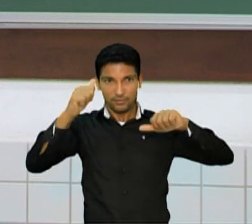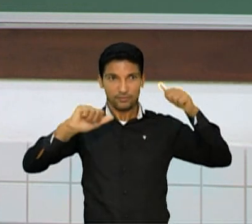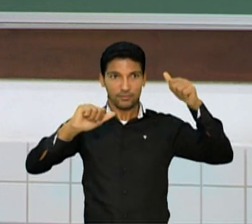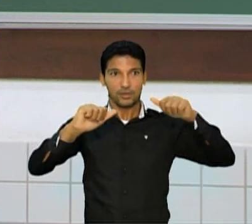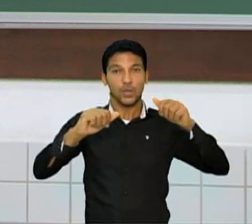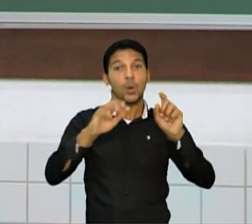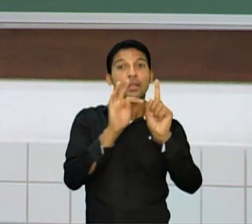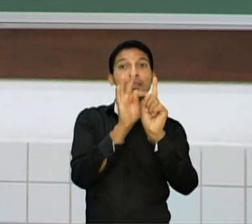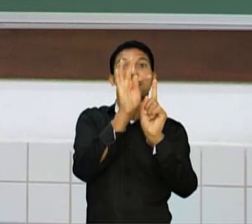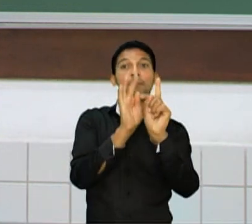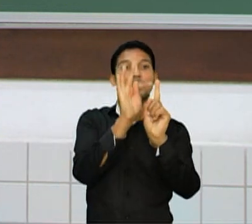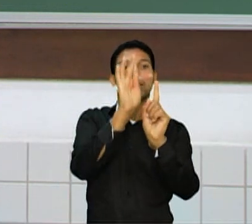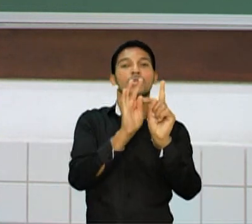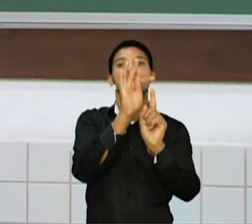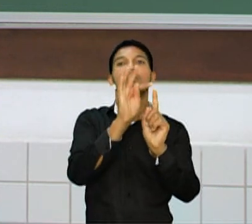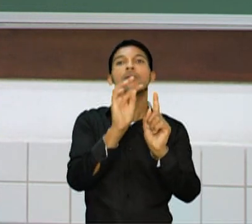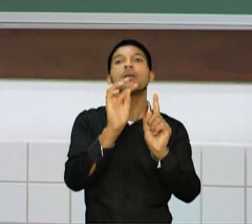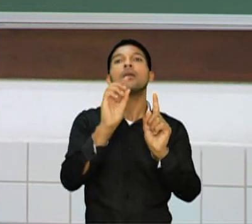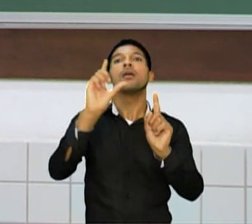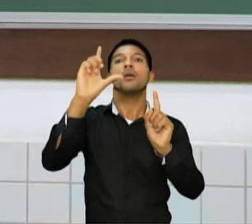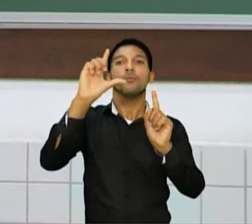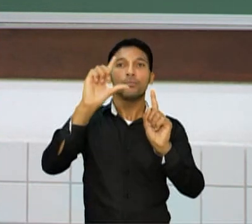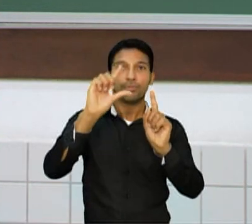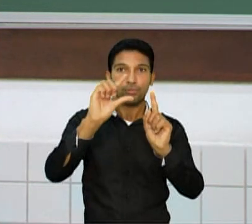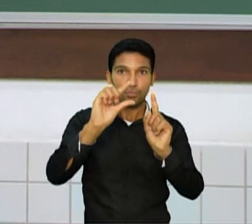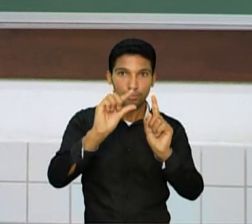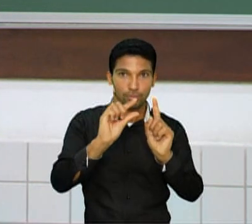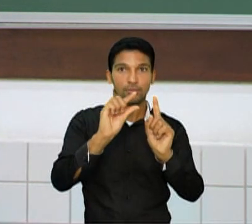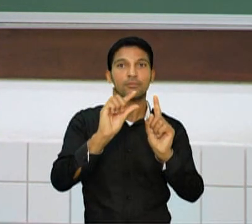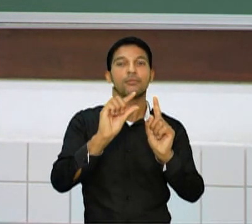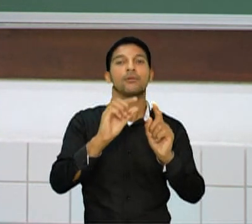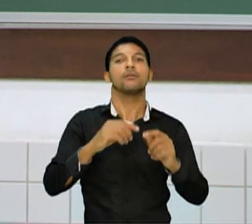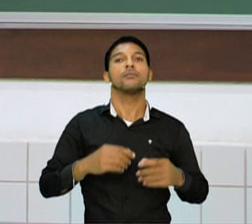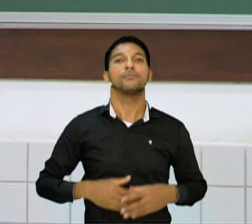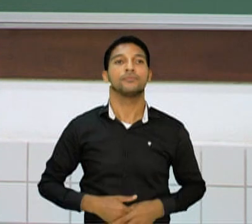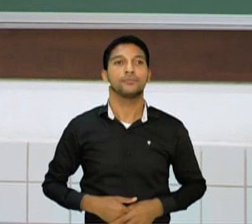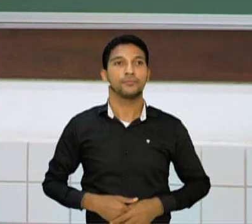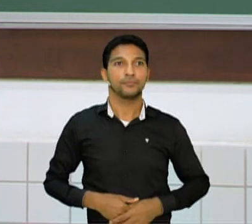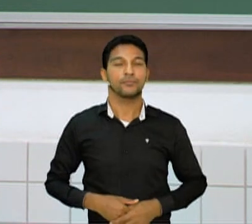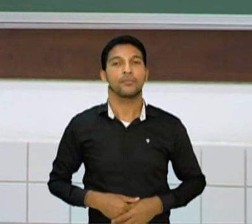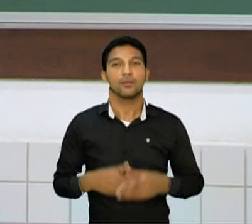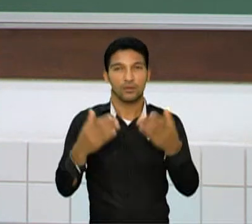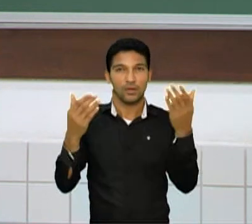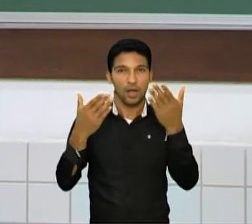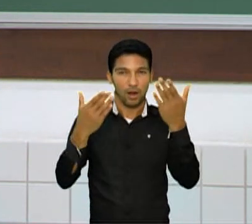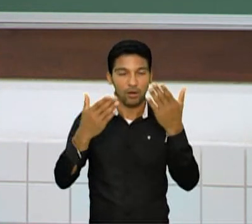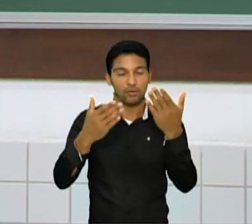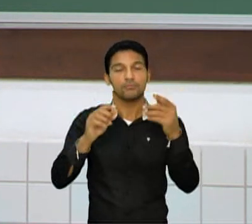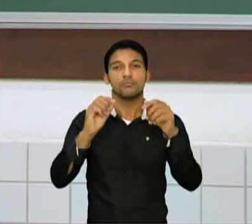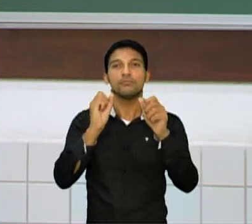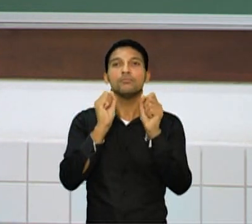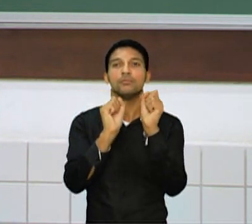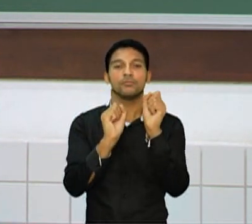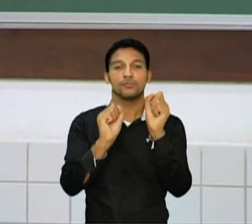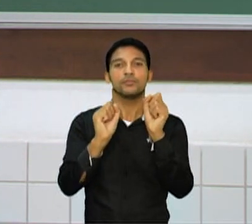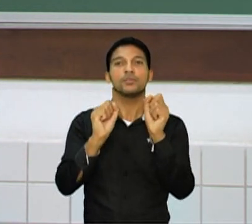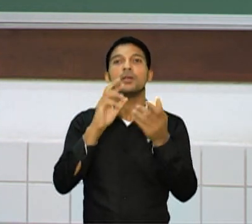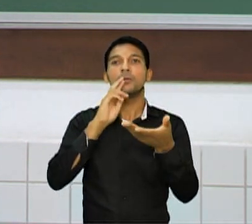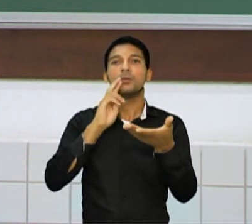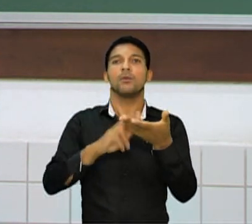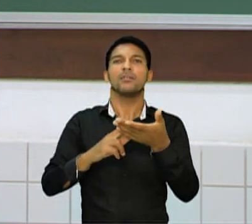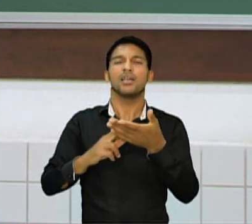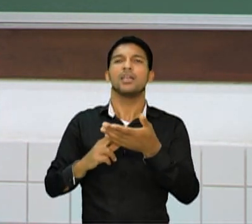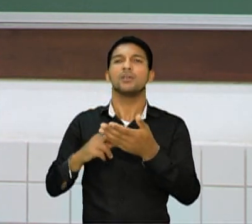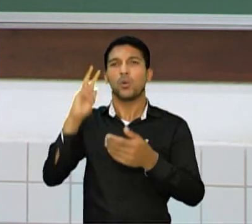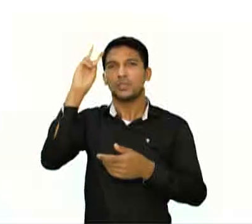aqui, onde houve essa diminuição acentuada da temperatura. Aí, nós podemos fazer um resgate histórico bem amplo, em que